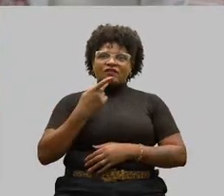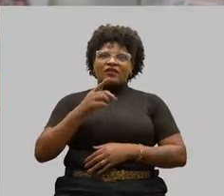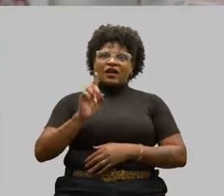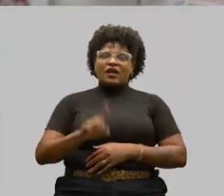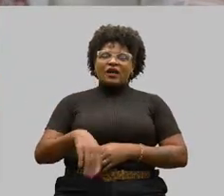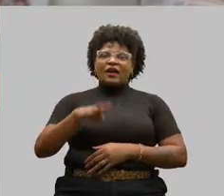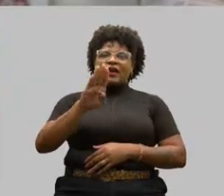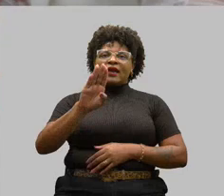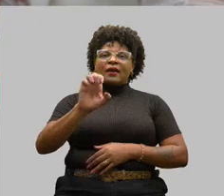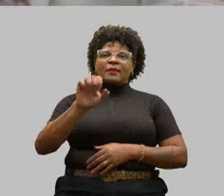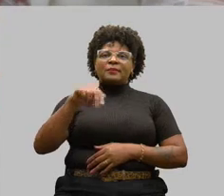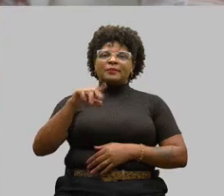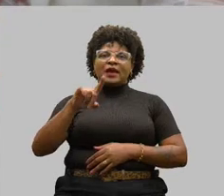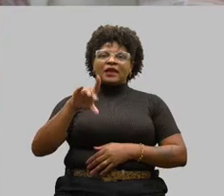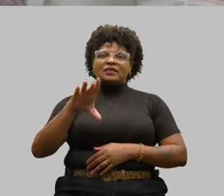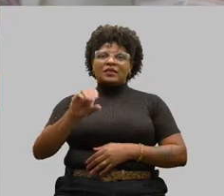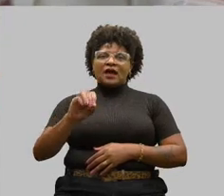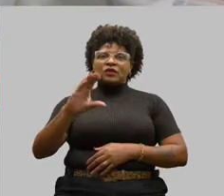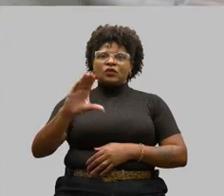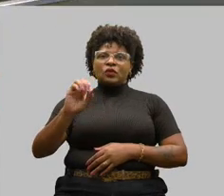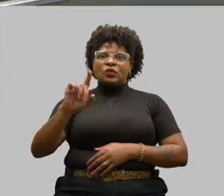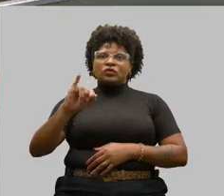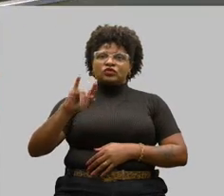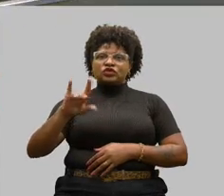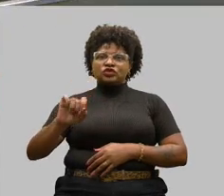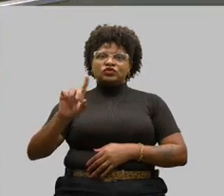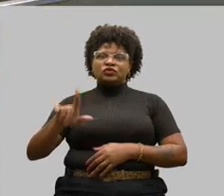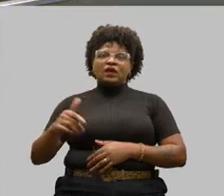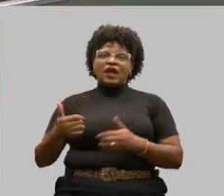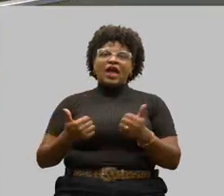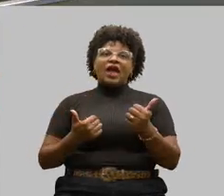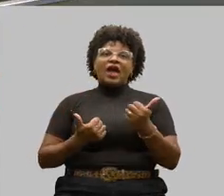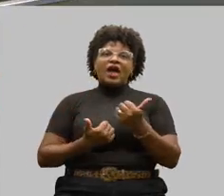assessor de comunicação do Instituto mano Down